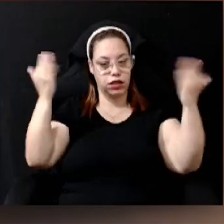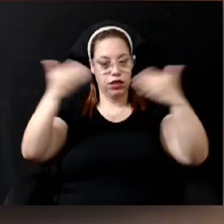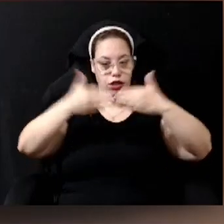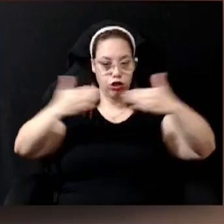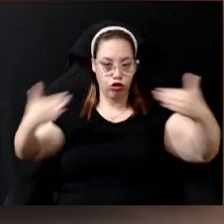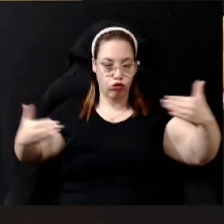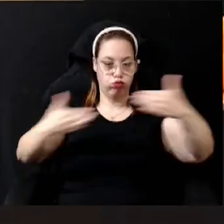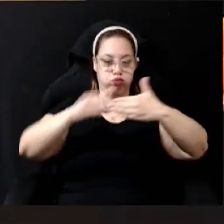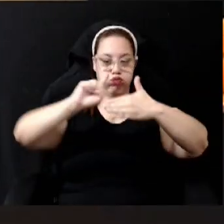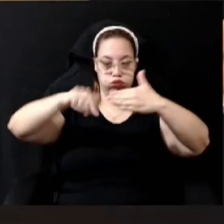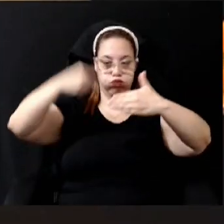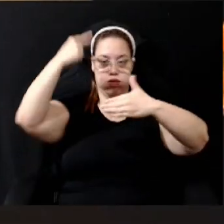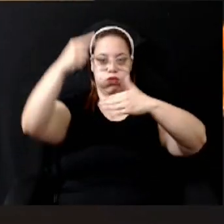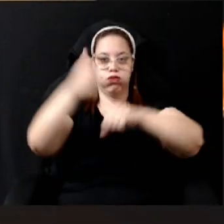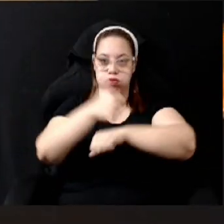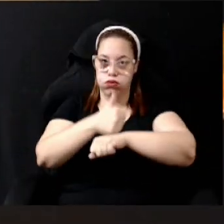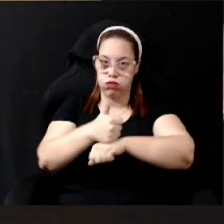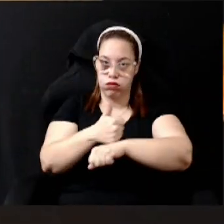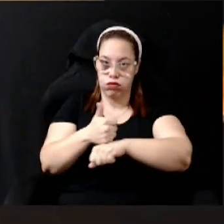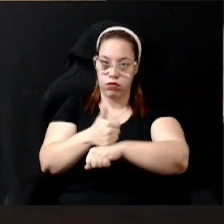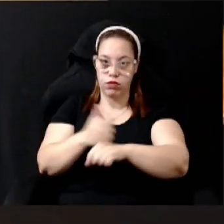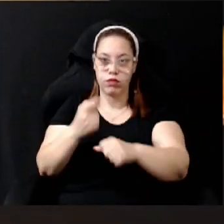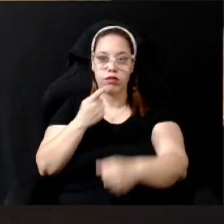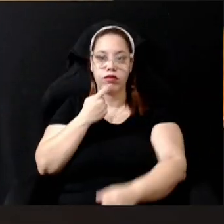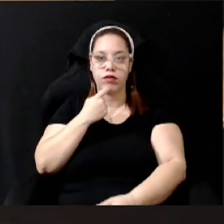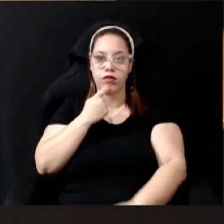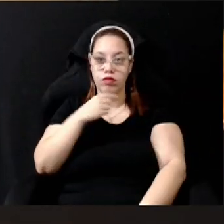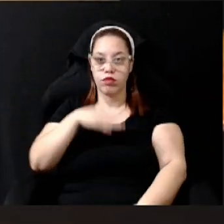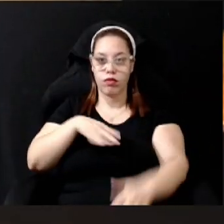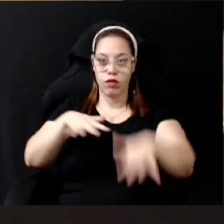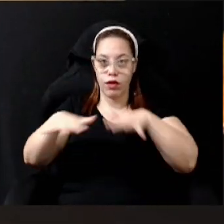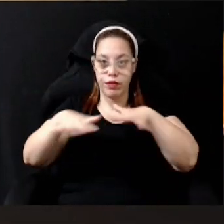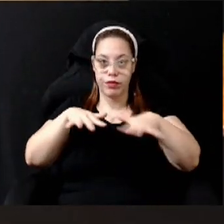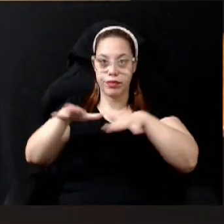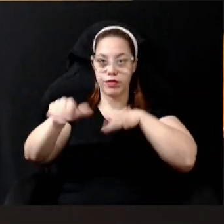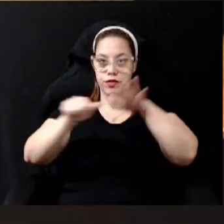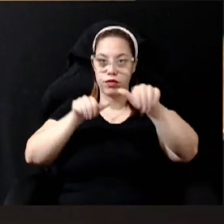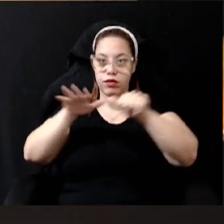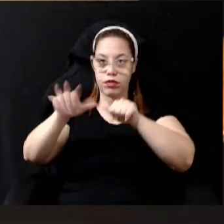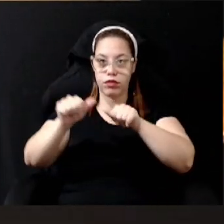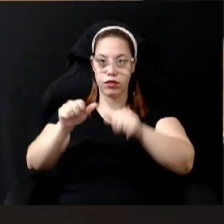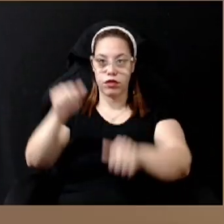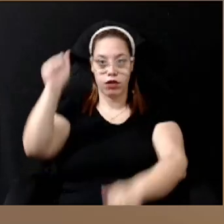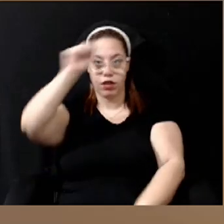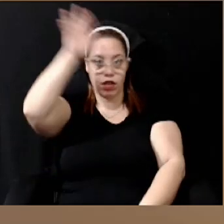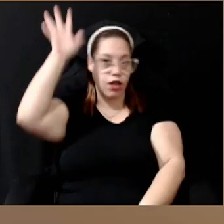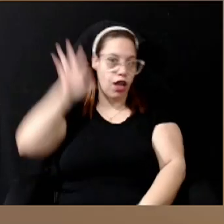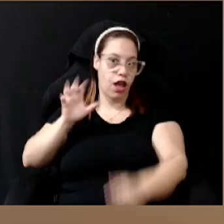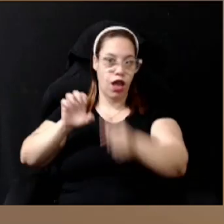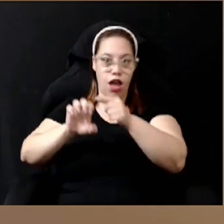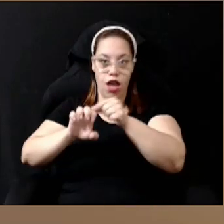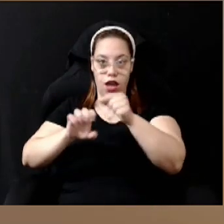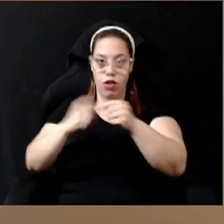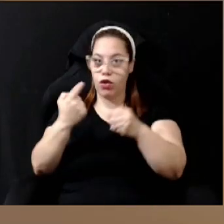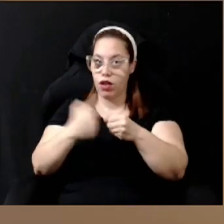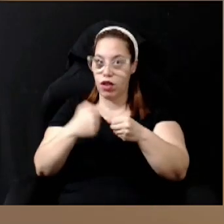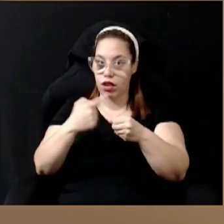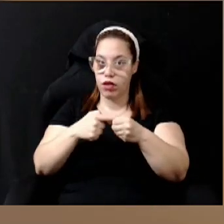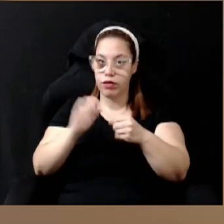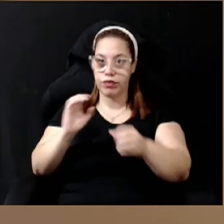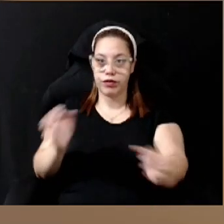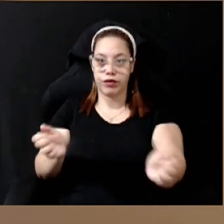sucesso profissional. Em Campinas, o movimento chamado Afroempreendedoras do Interior já reúne mais